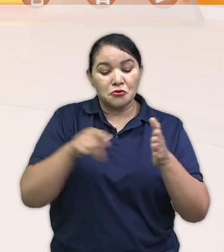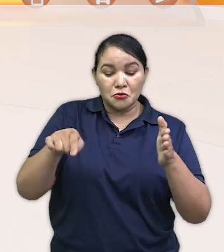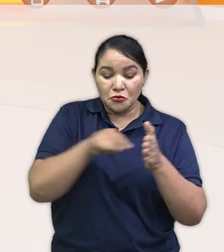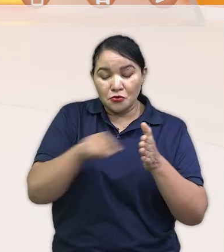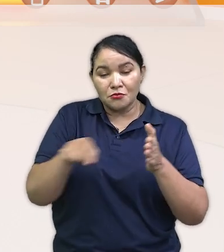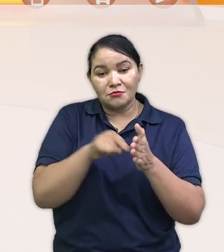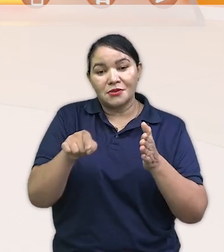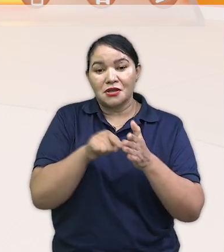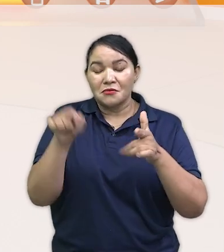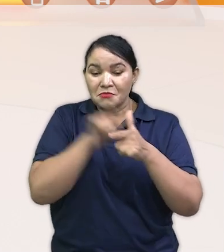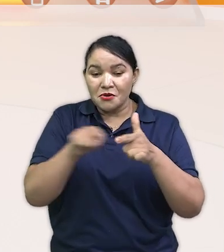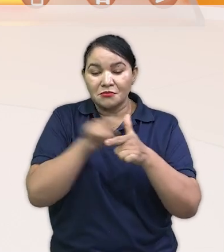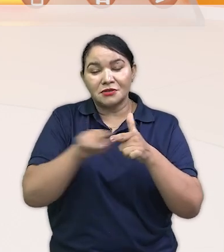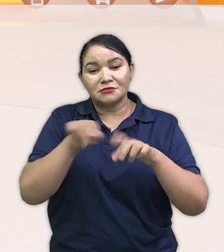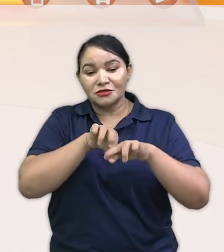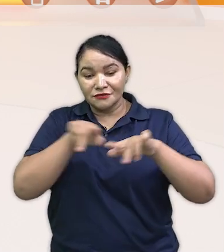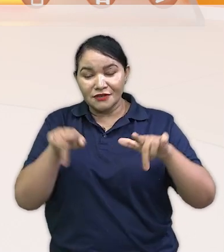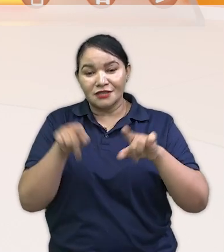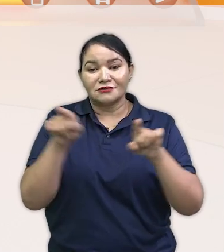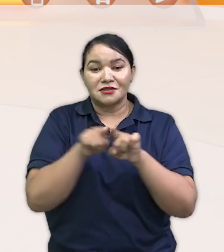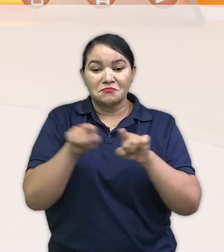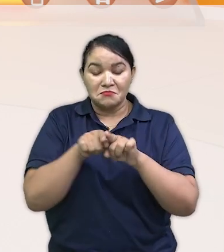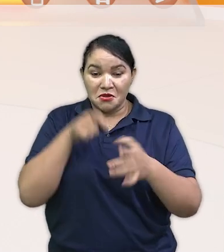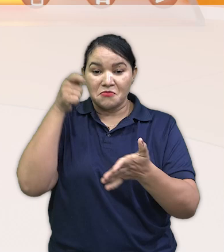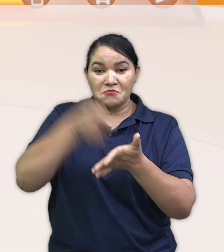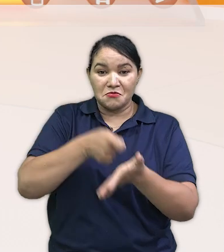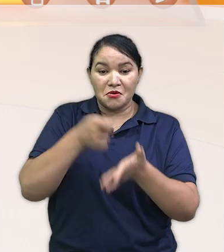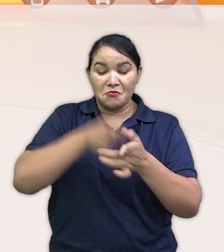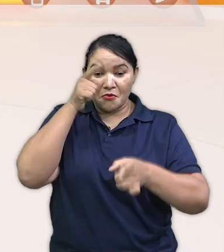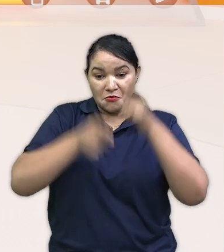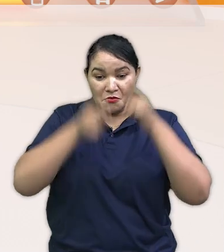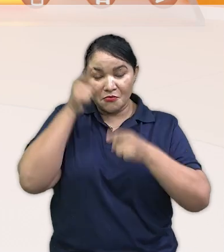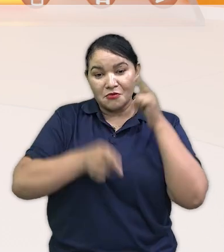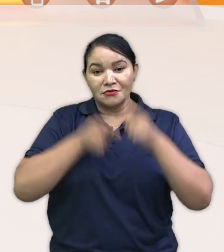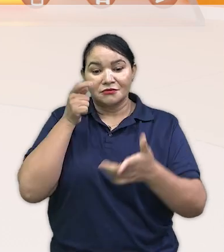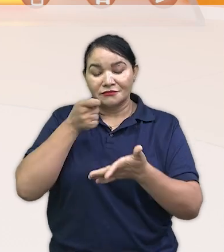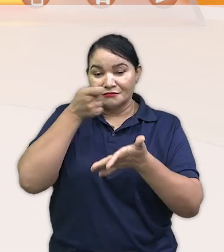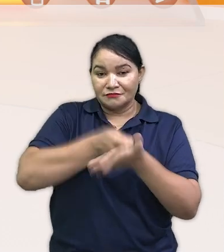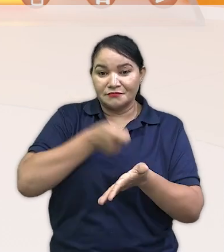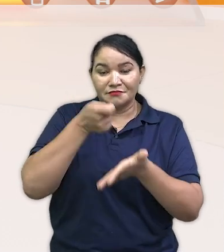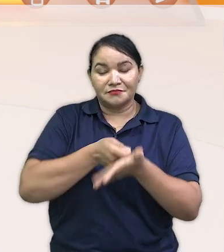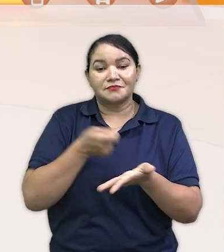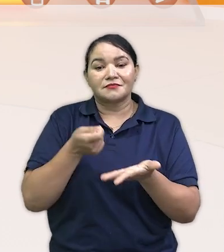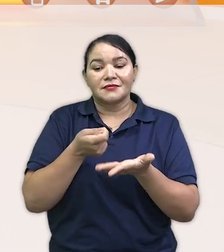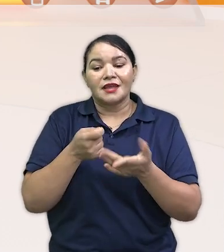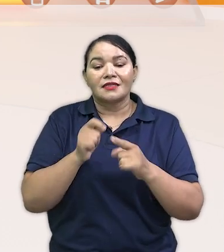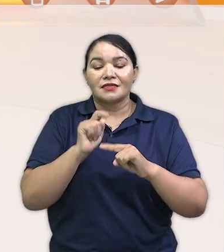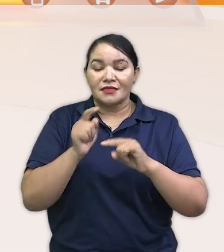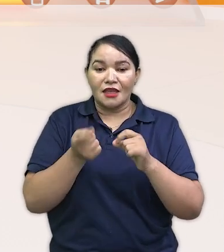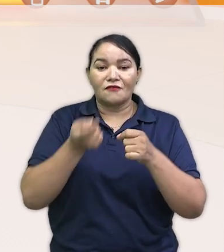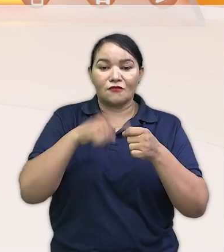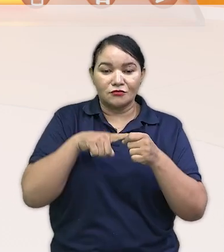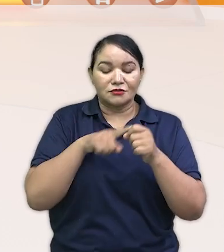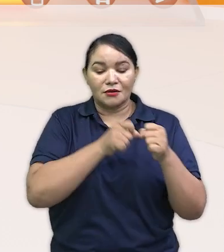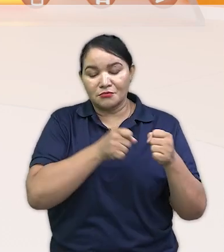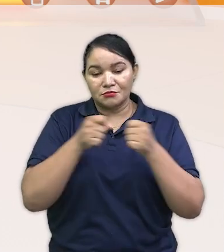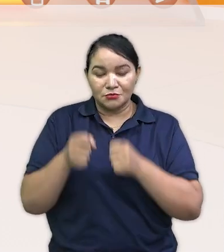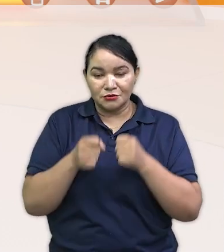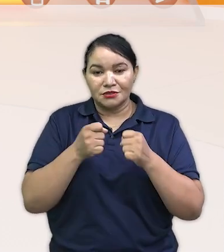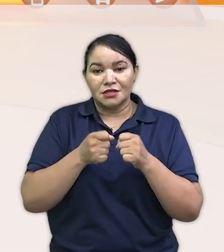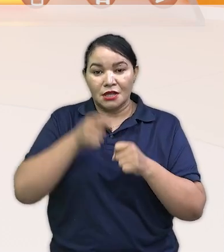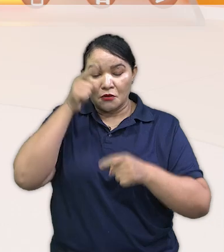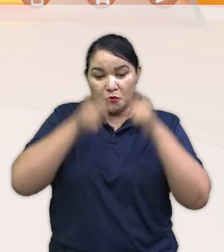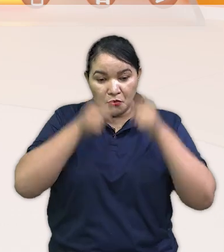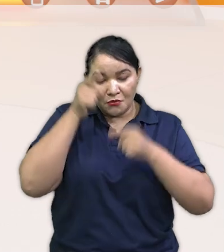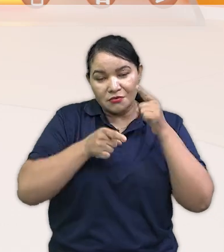coisas muito conturbadas, inclusive uma ditadura, tá? Voltamos a um poder despótico, que foi a ditadura, mas,